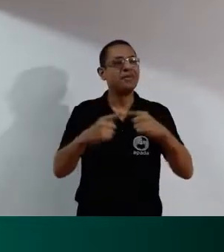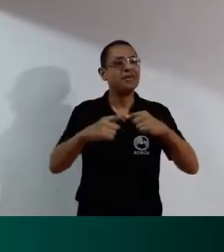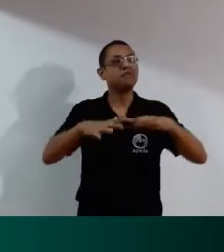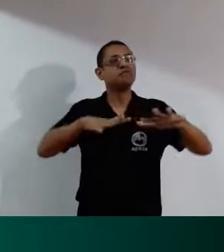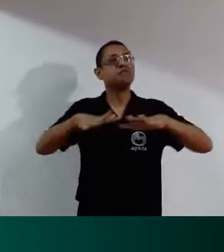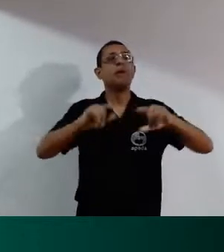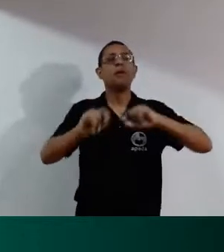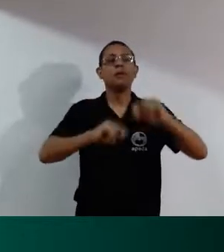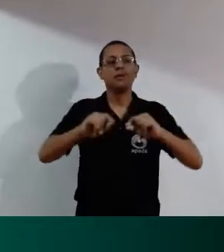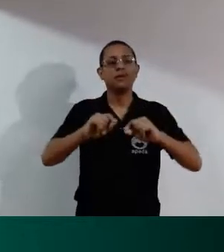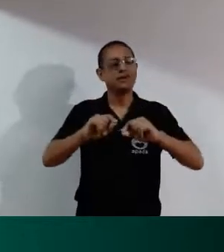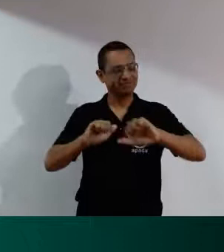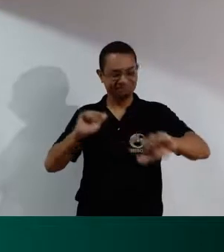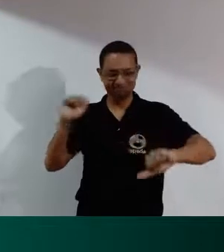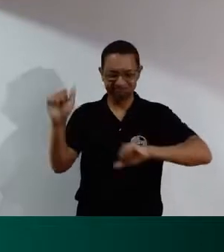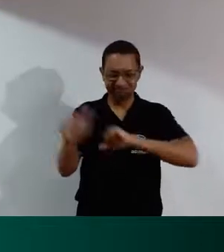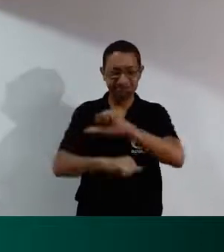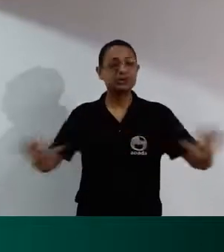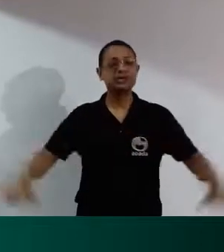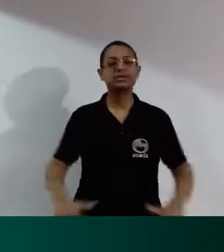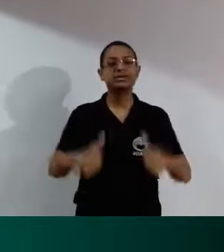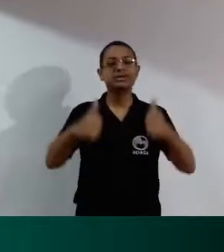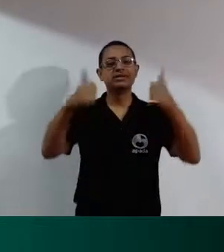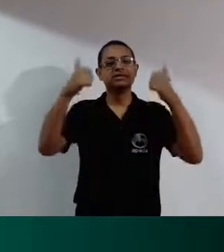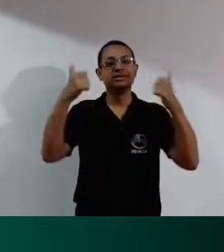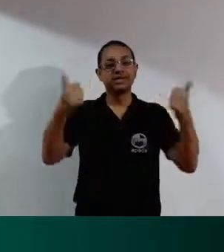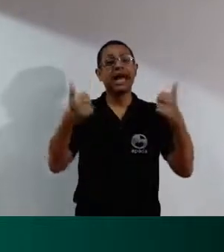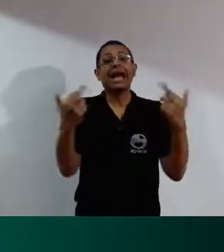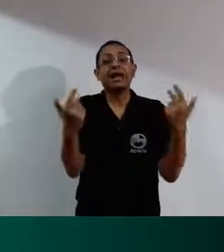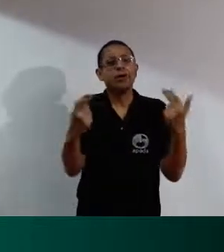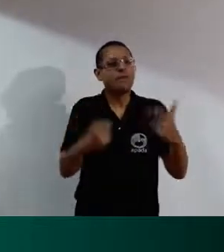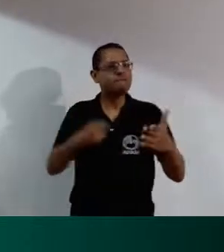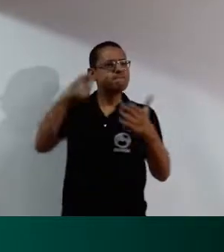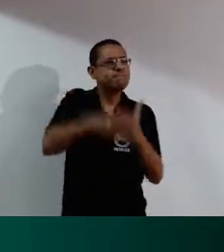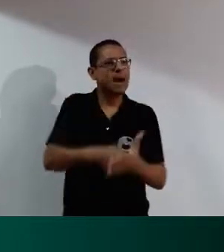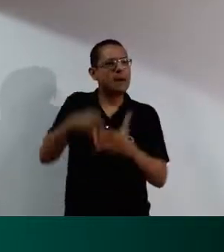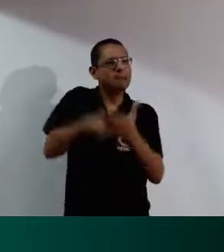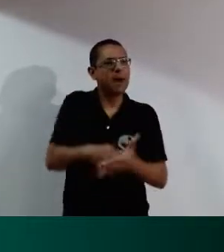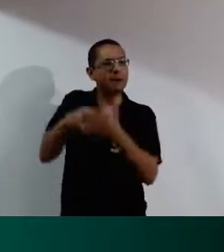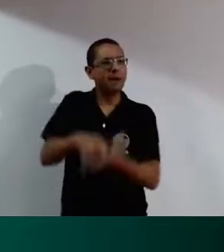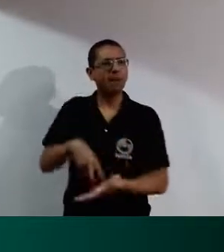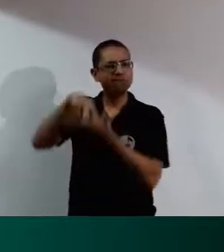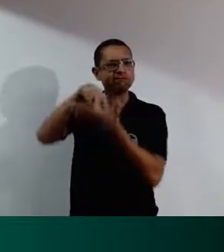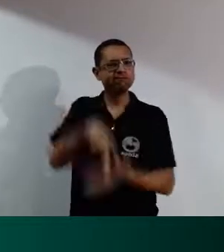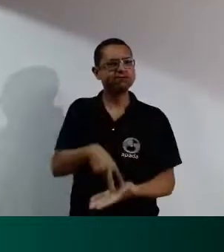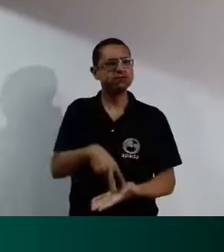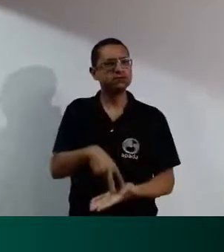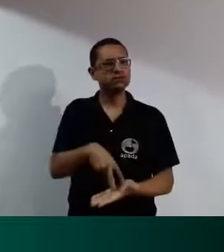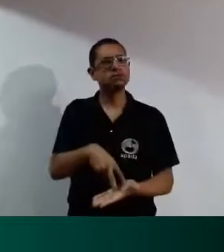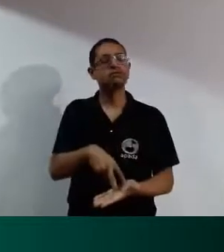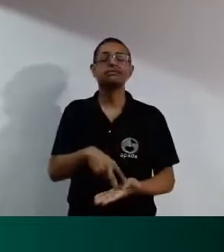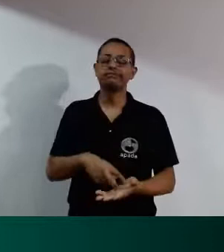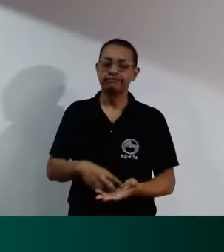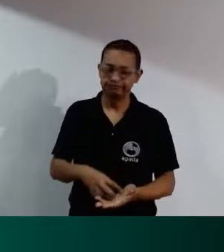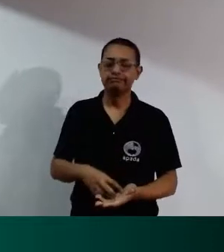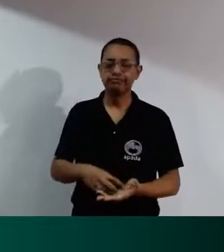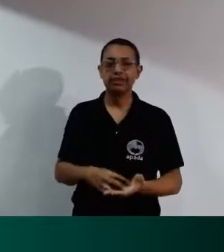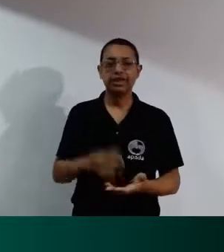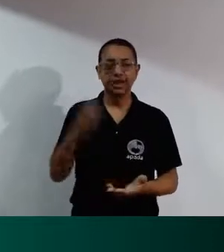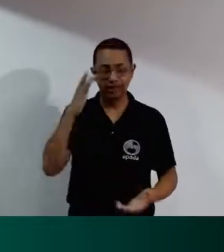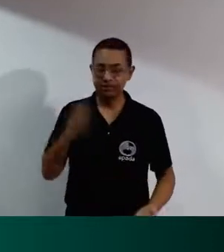sorrir é um ato de resistência não é E aí eu acho que Léo